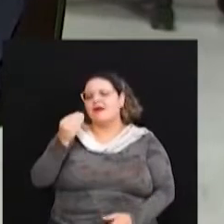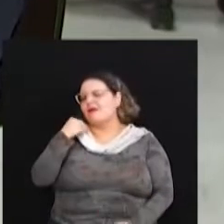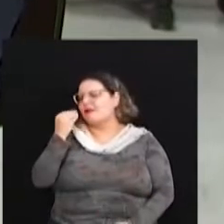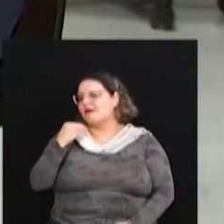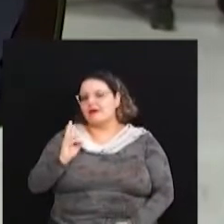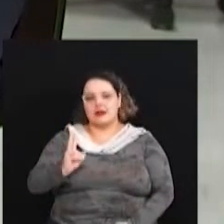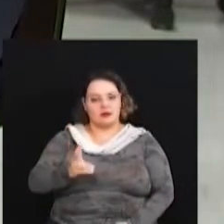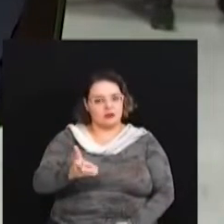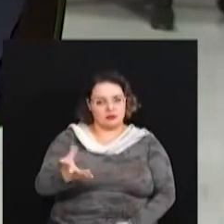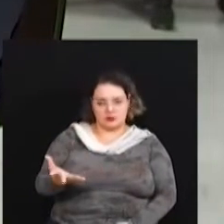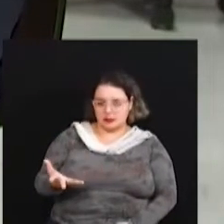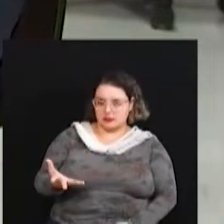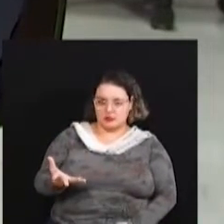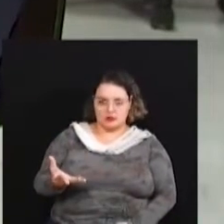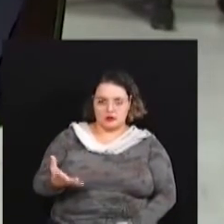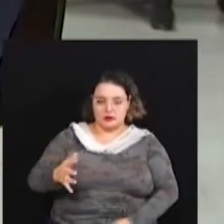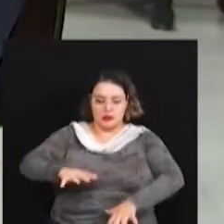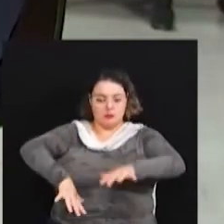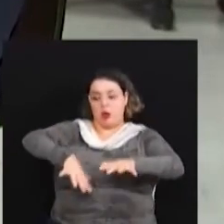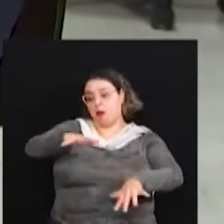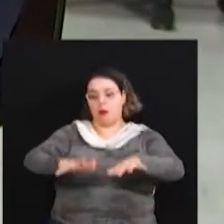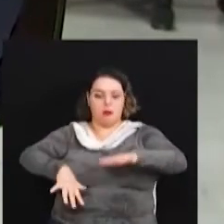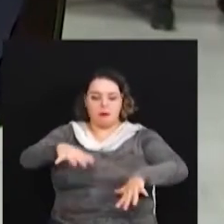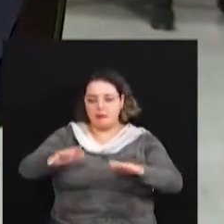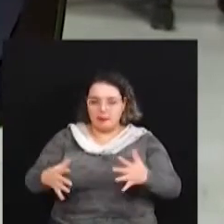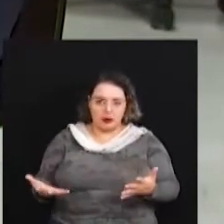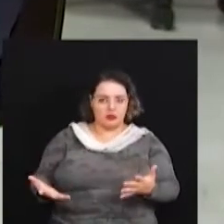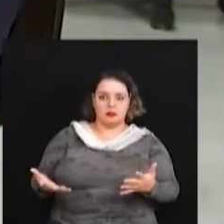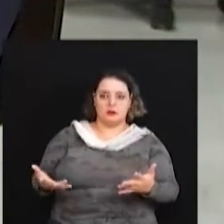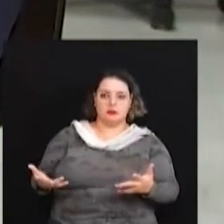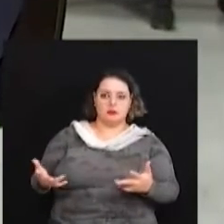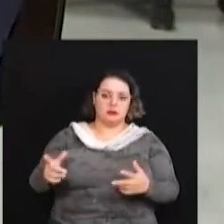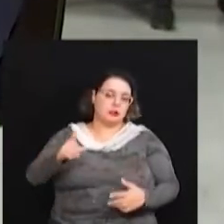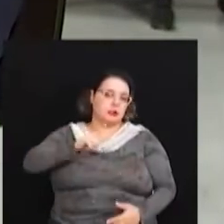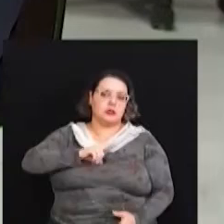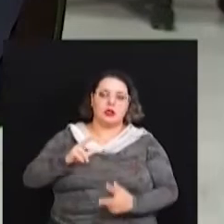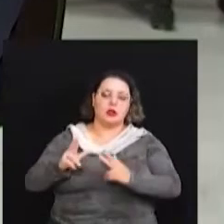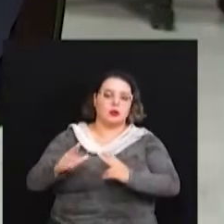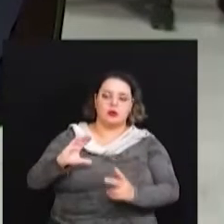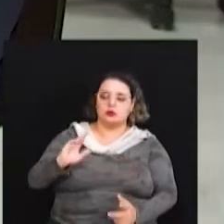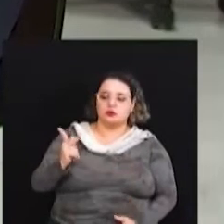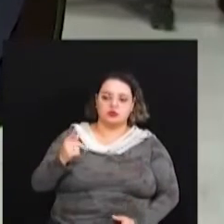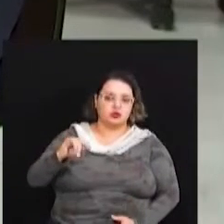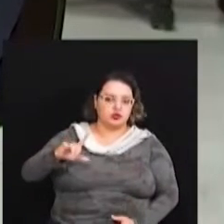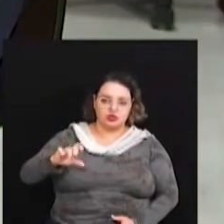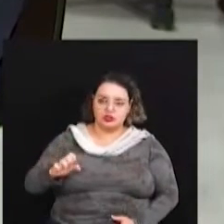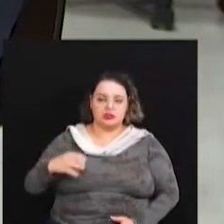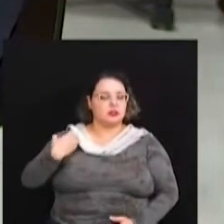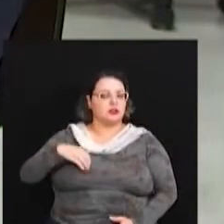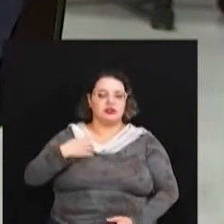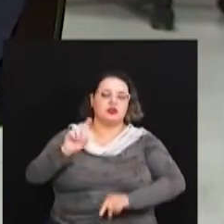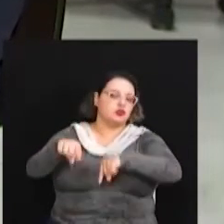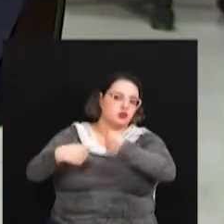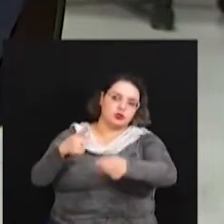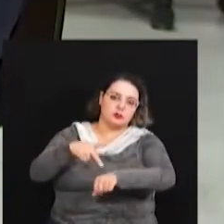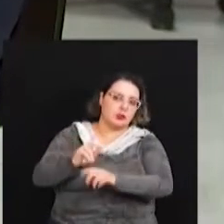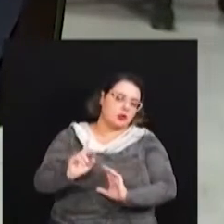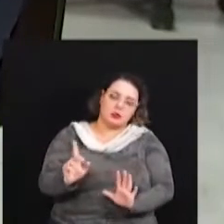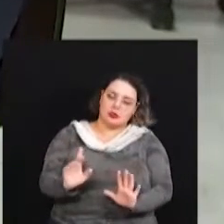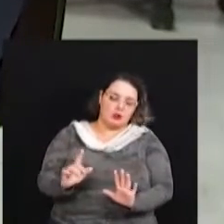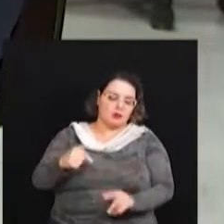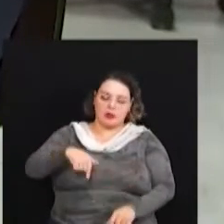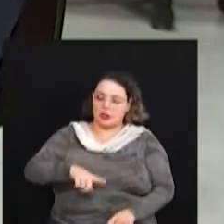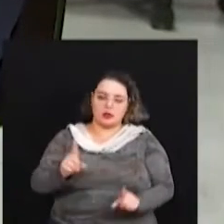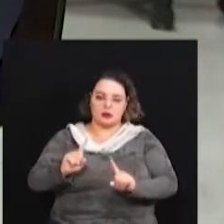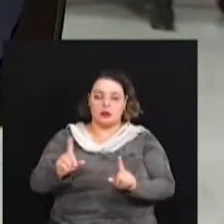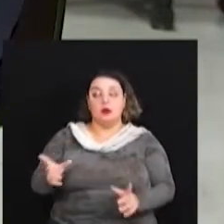muito fracos, né? Não vai ter um terremoto do tamanho, por exemplo, que tem no Chile, na Argentina, em outros países. Aqui não vai